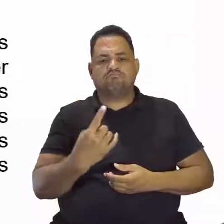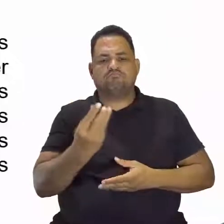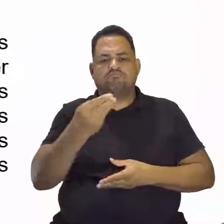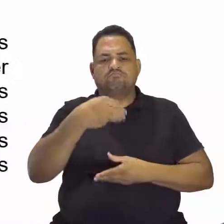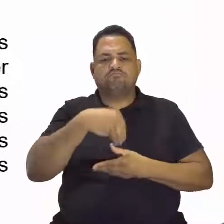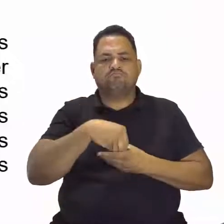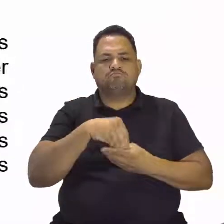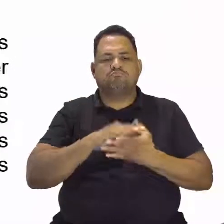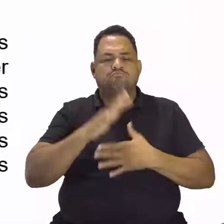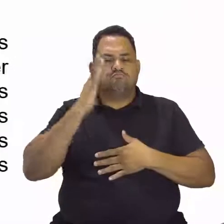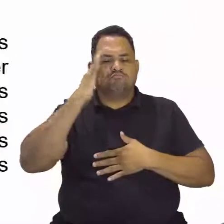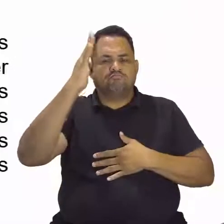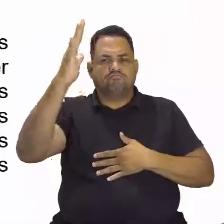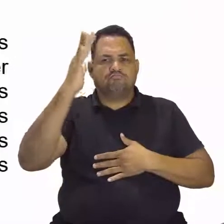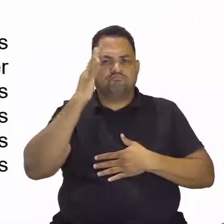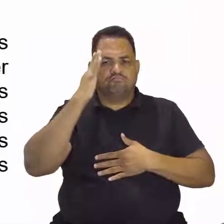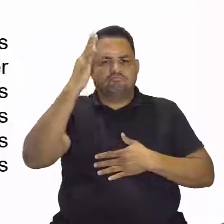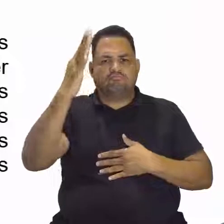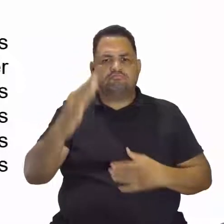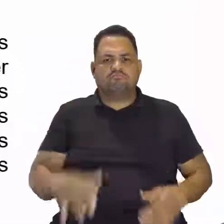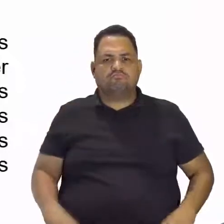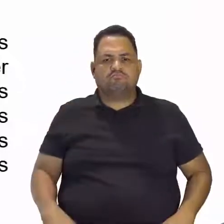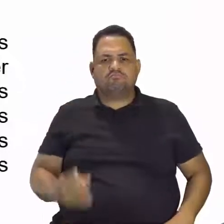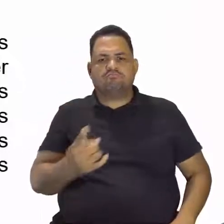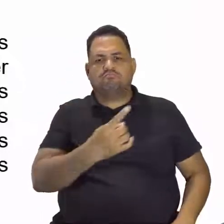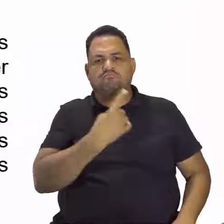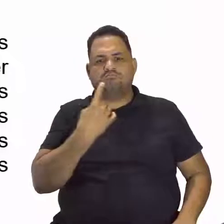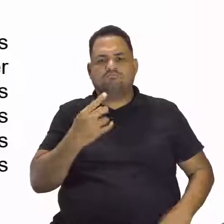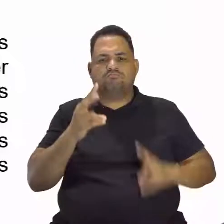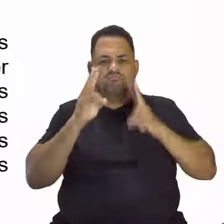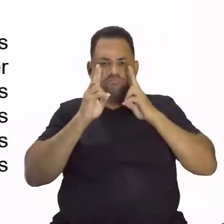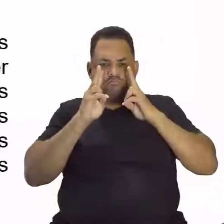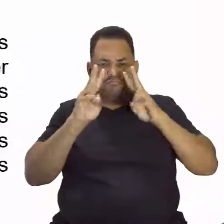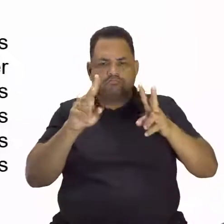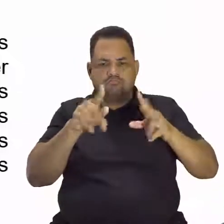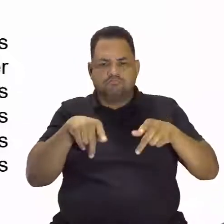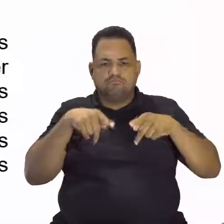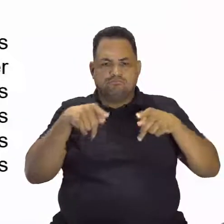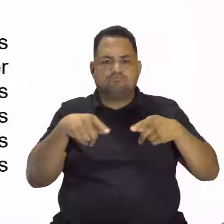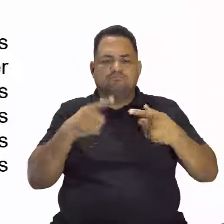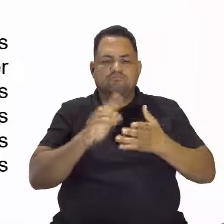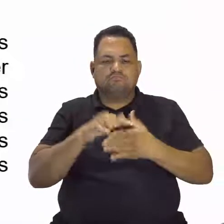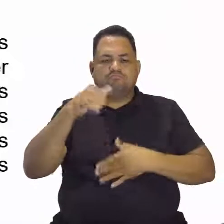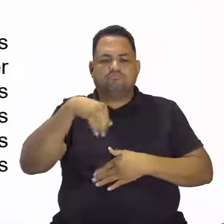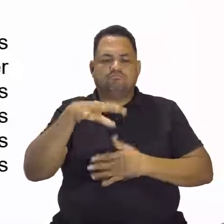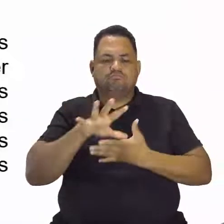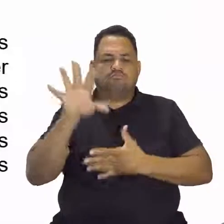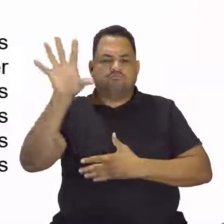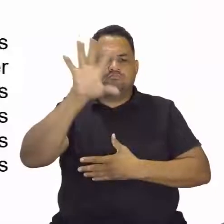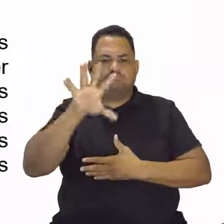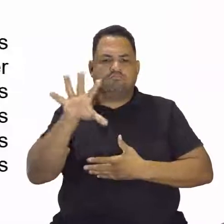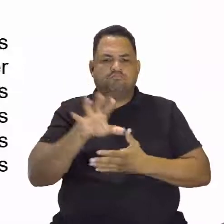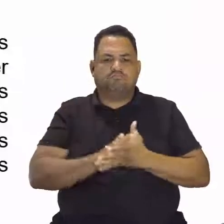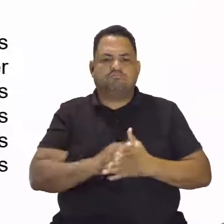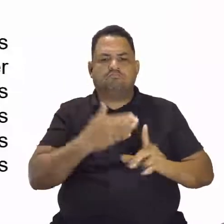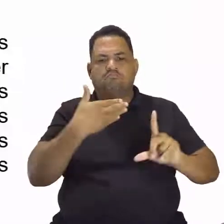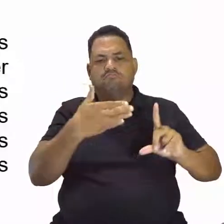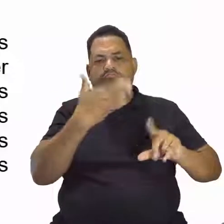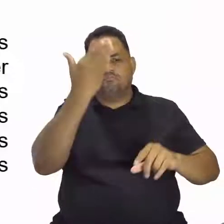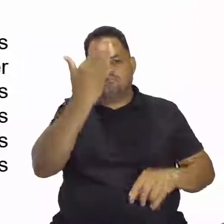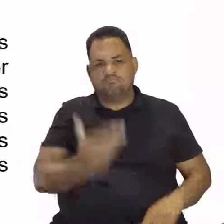nosso imaginário, né? A nossa vida do povo daqui dessa região, né? Então vamos ao quadro aqui,